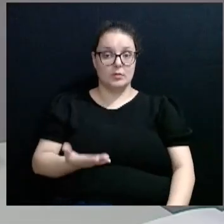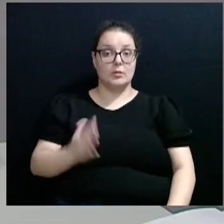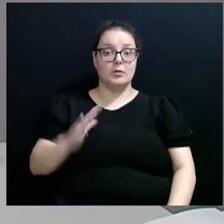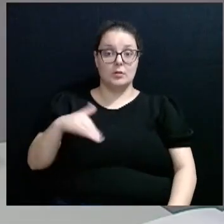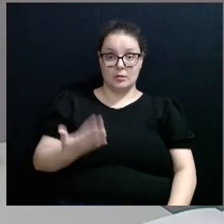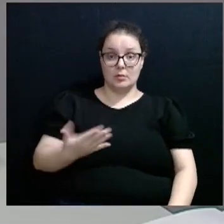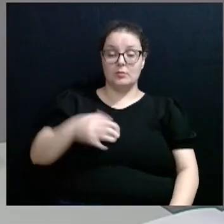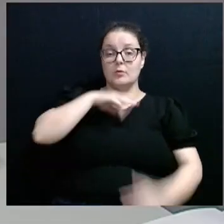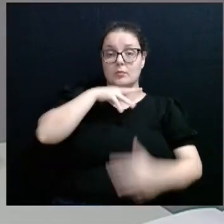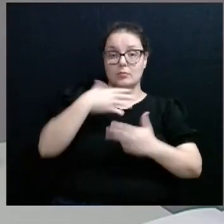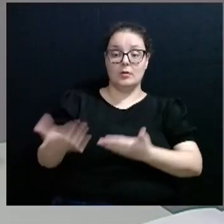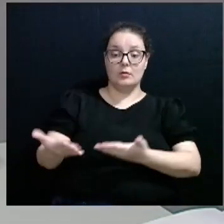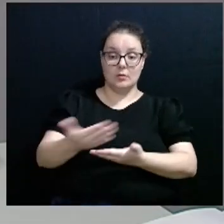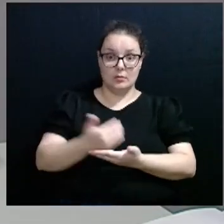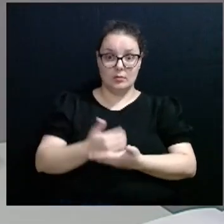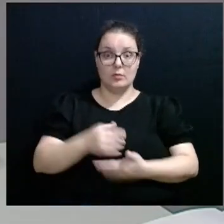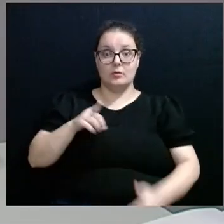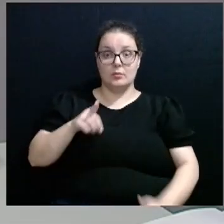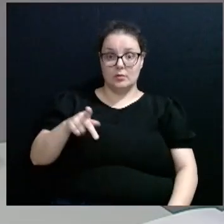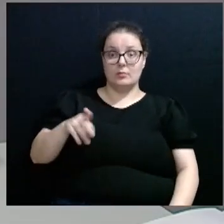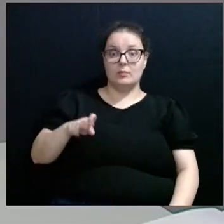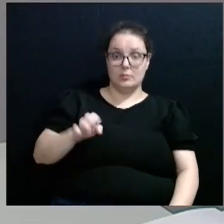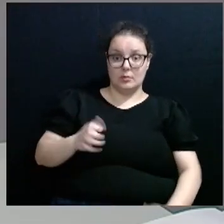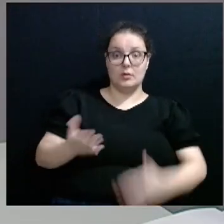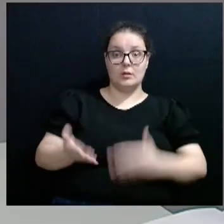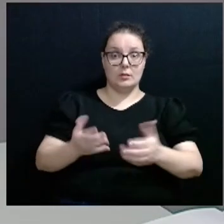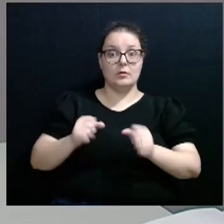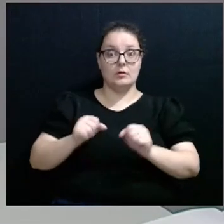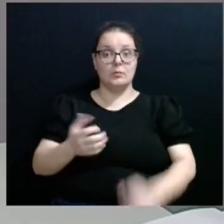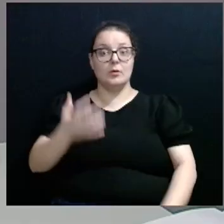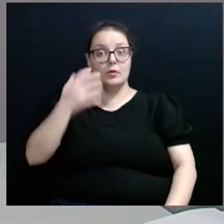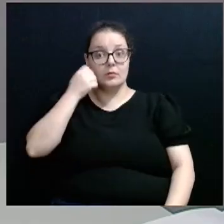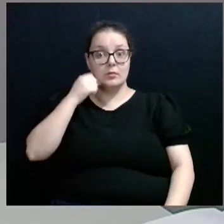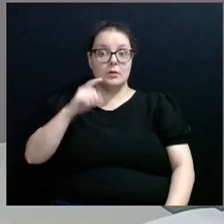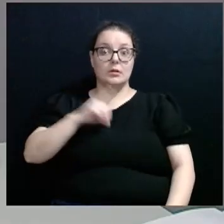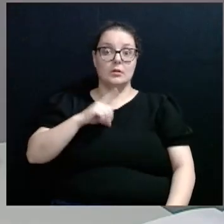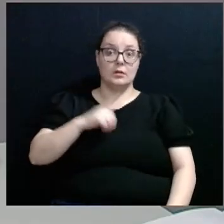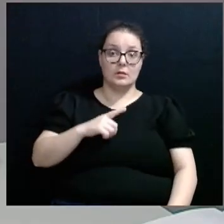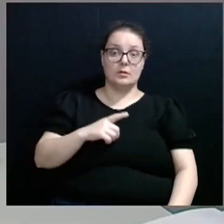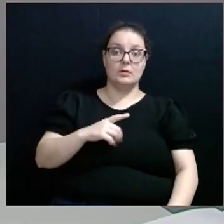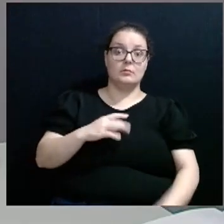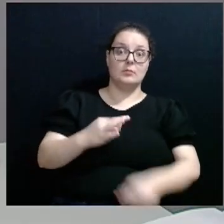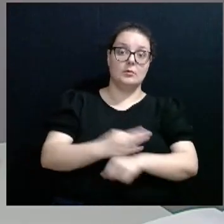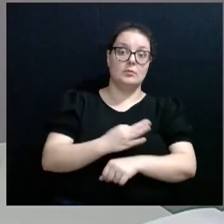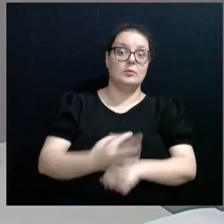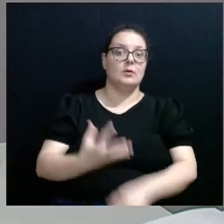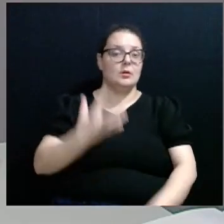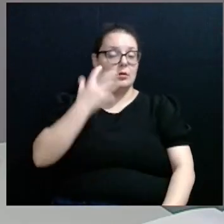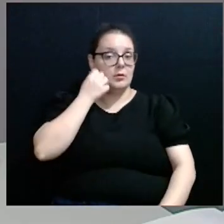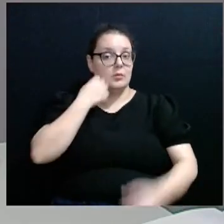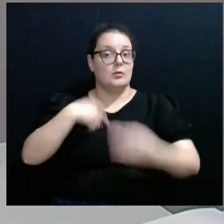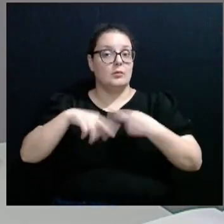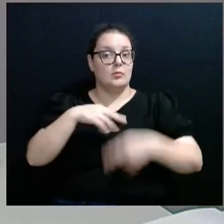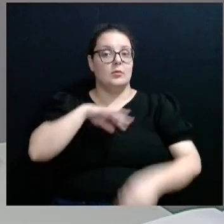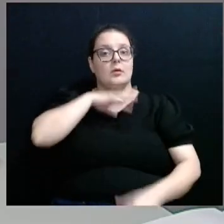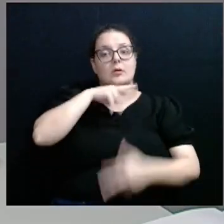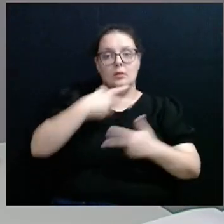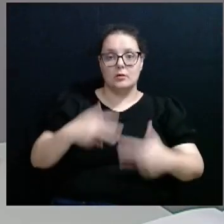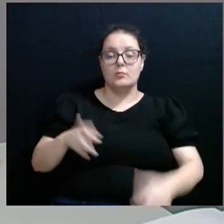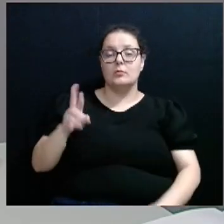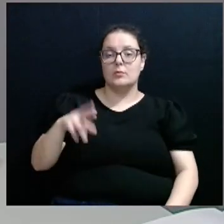acolhidos no DPBEA e tratados e depois podem ir para adoção, nós temos uma resistência na adoção a esses animais por conta, muitas